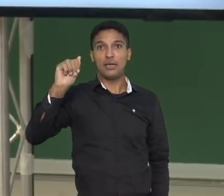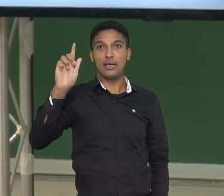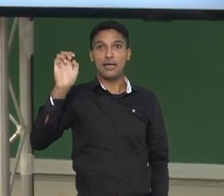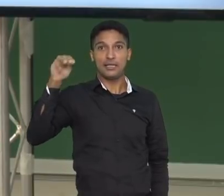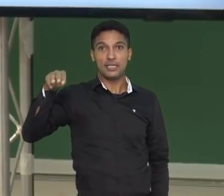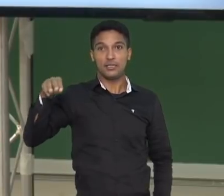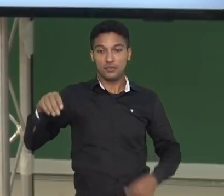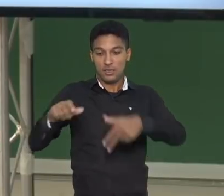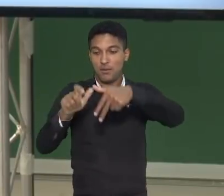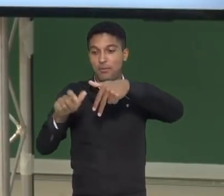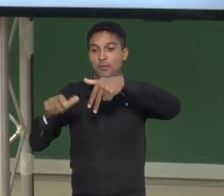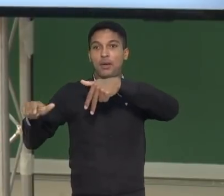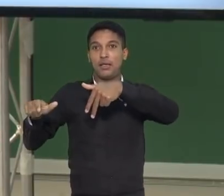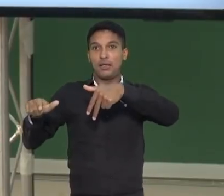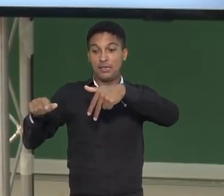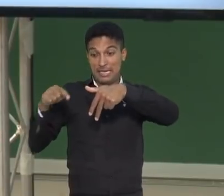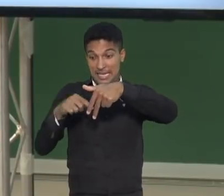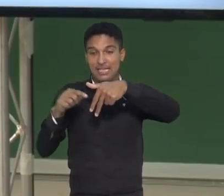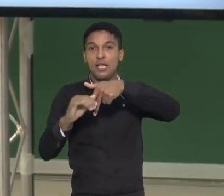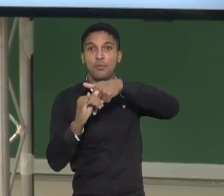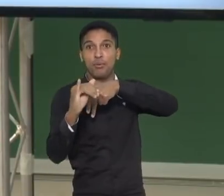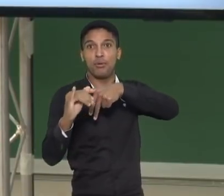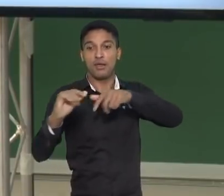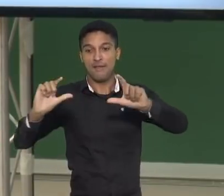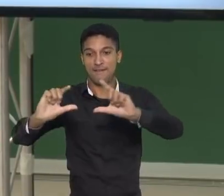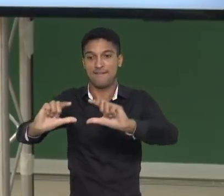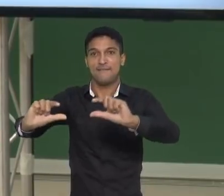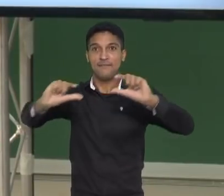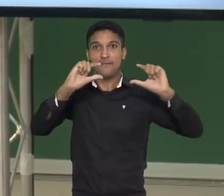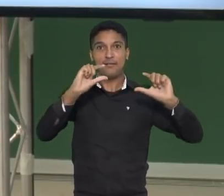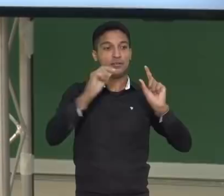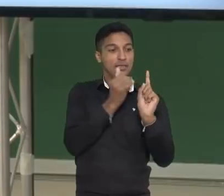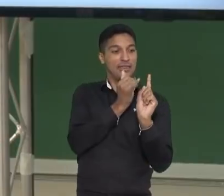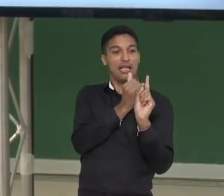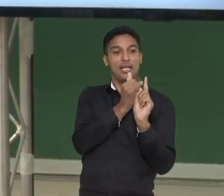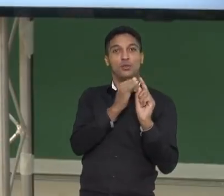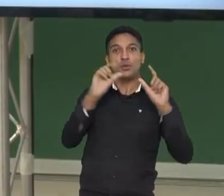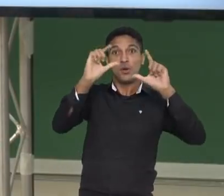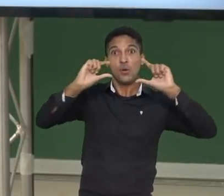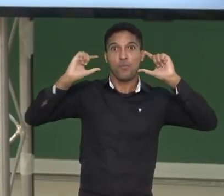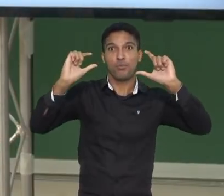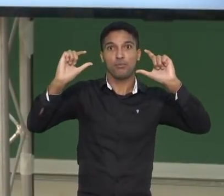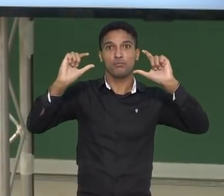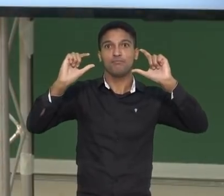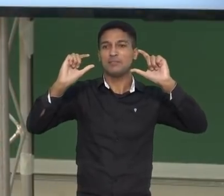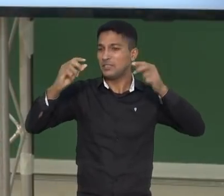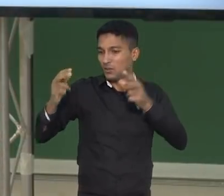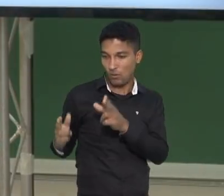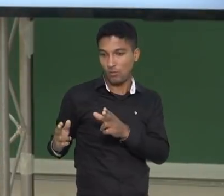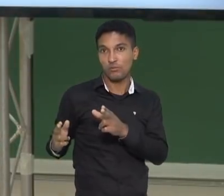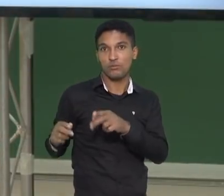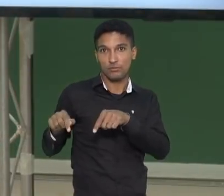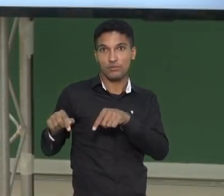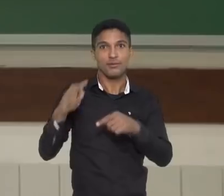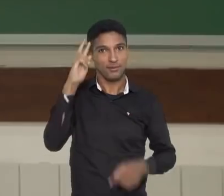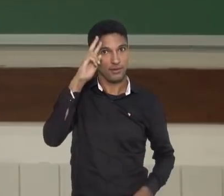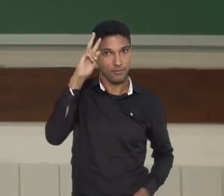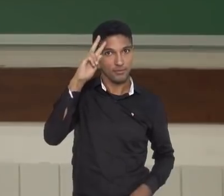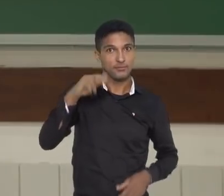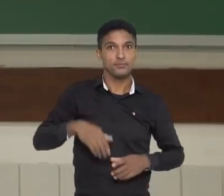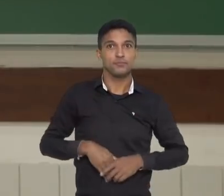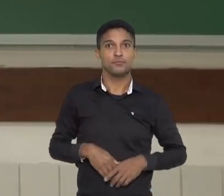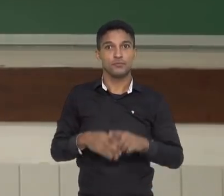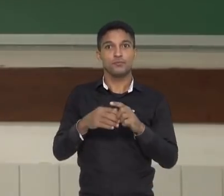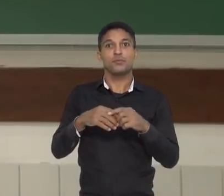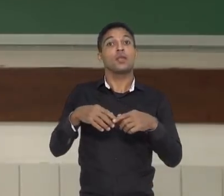a fala do jeitinho que as personagens falaram. Lembram? E para isso ele